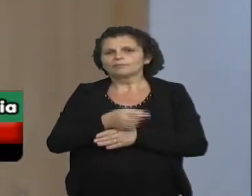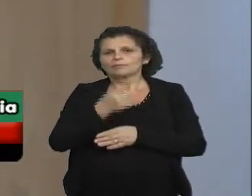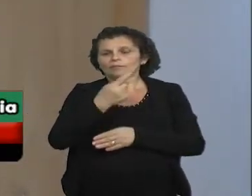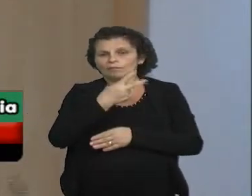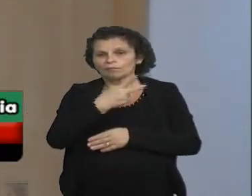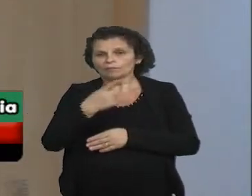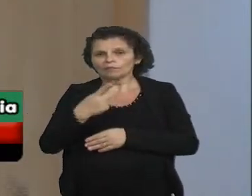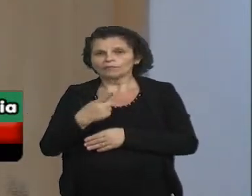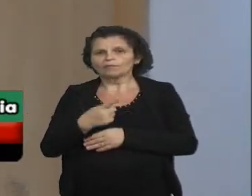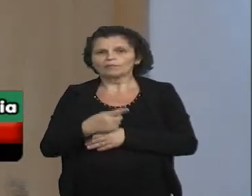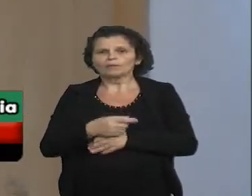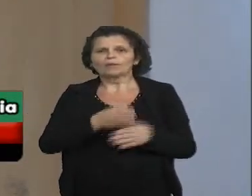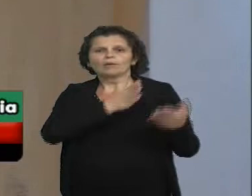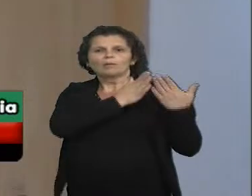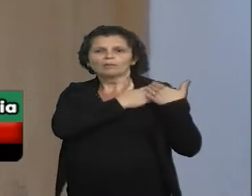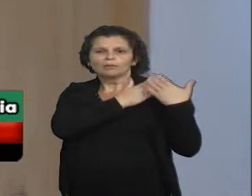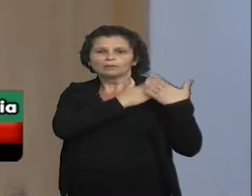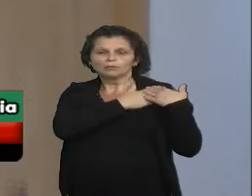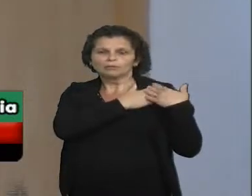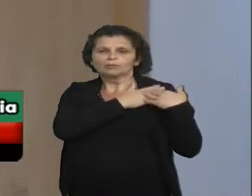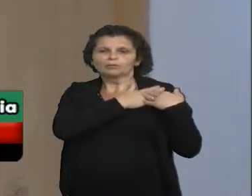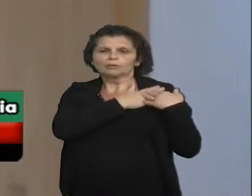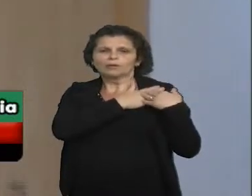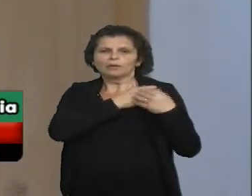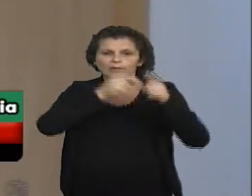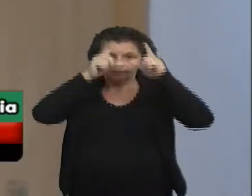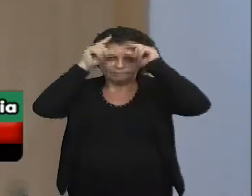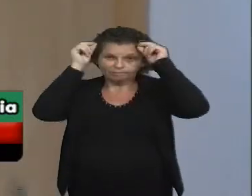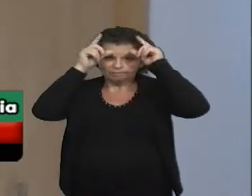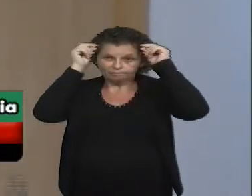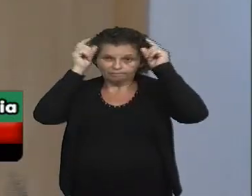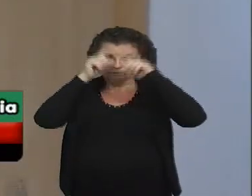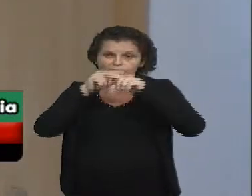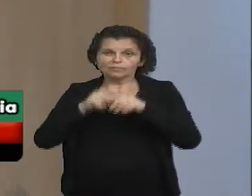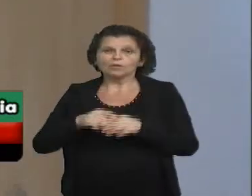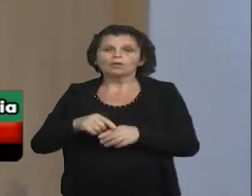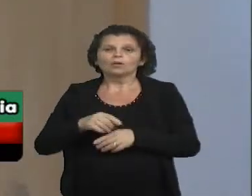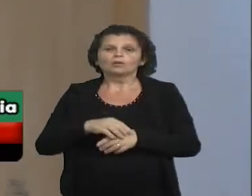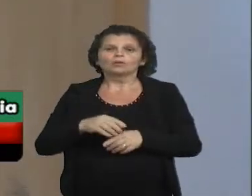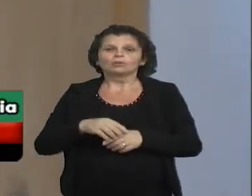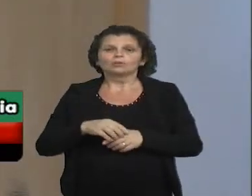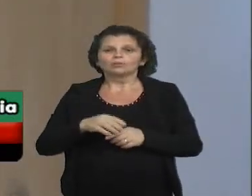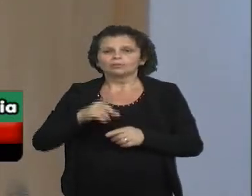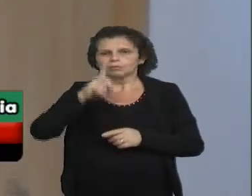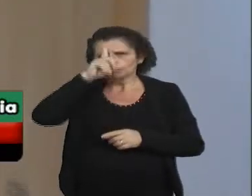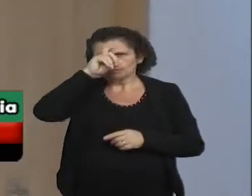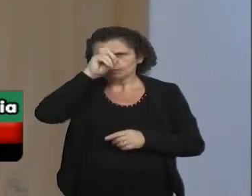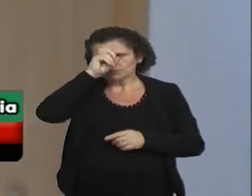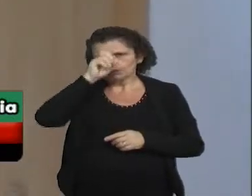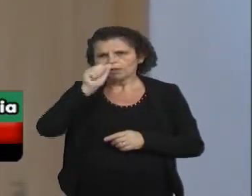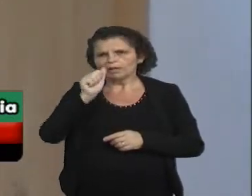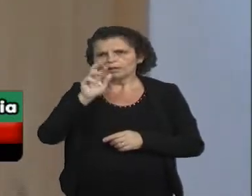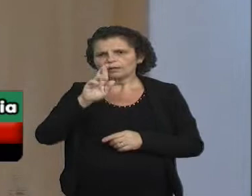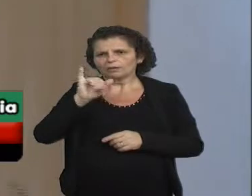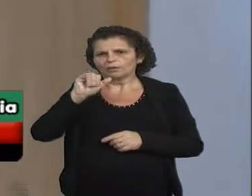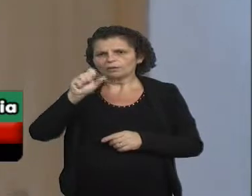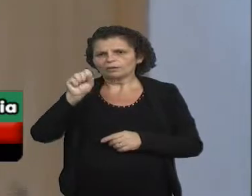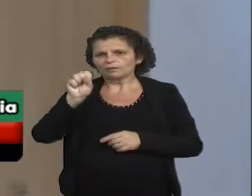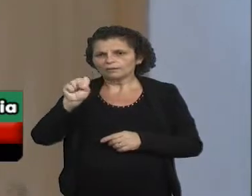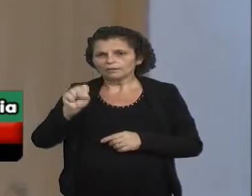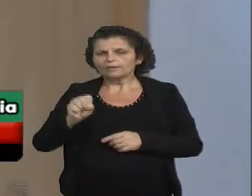2015 como responsável técnico de enfermagem no pronto-socorro Fenelon Guedes, do Airosa. Pela